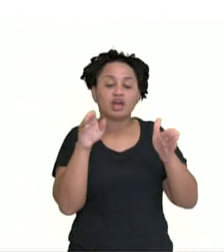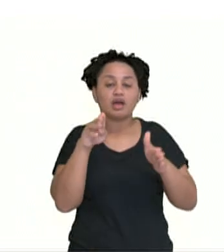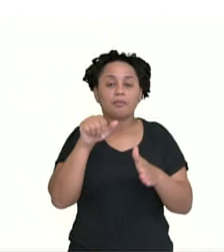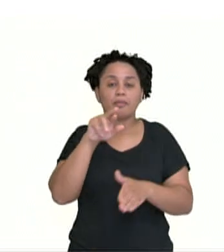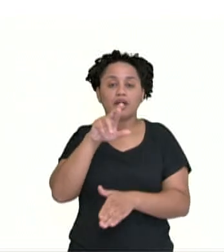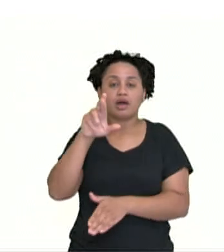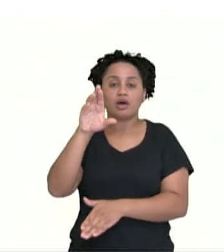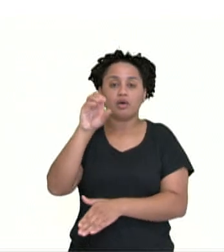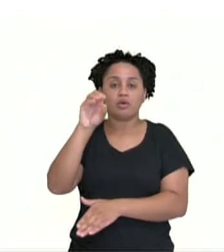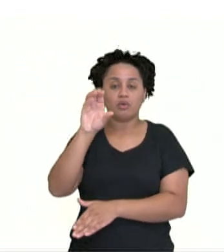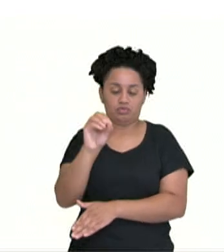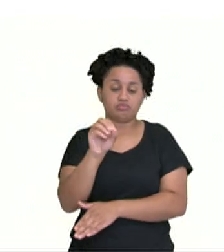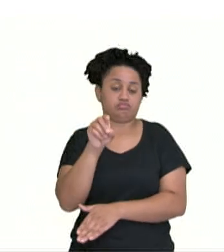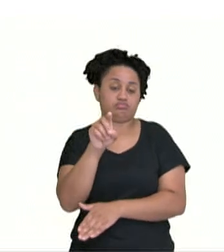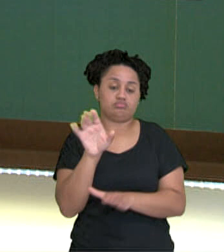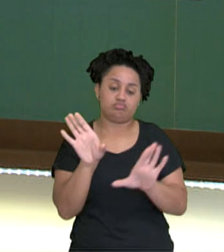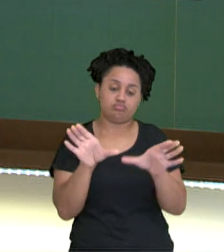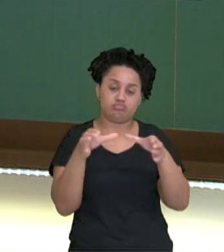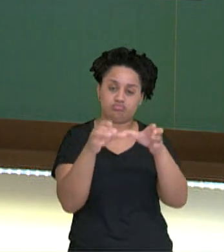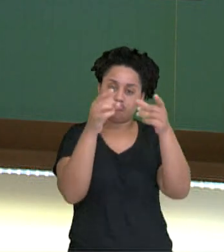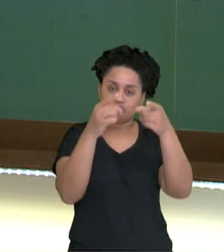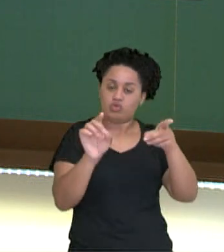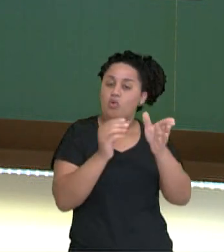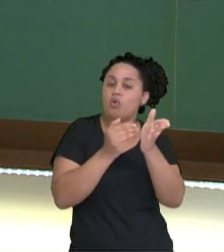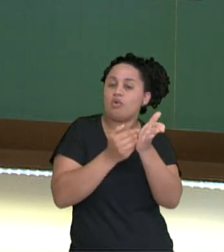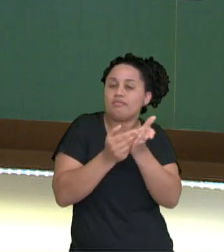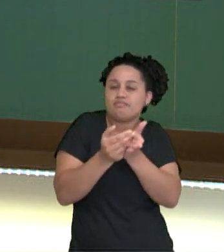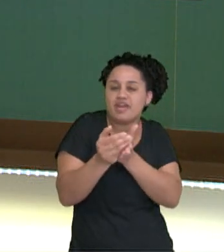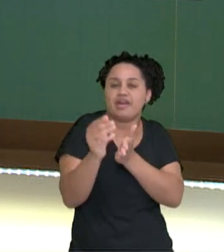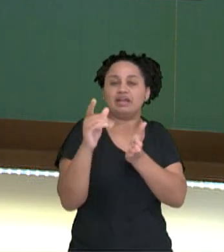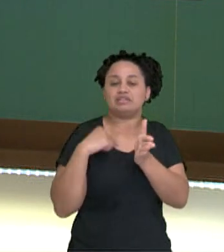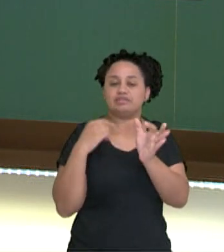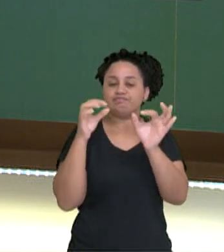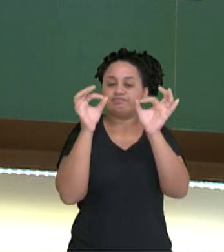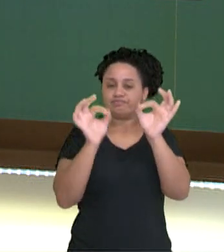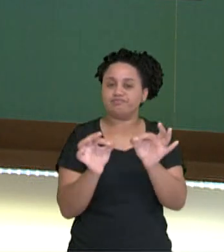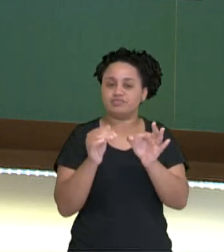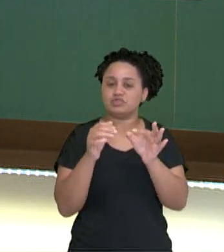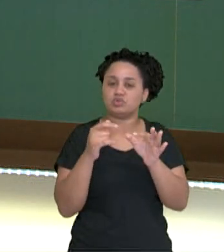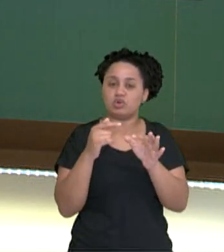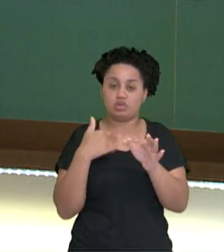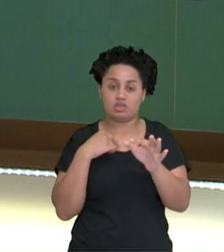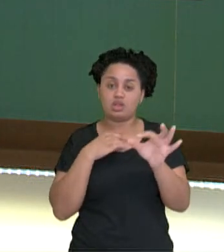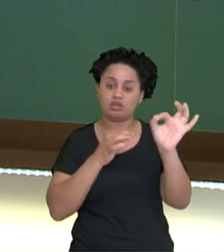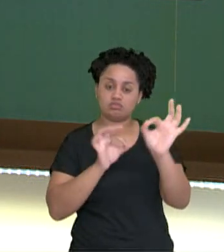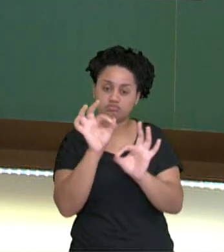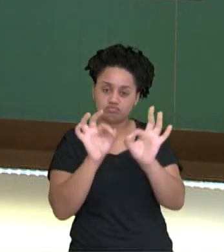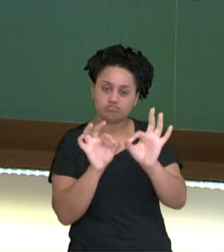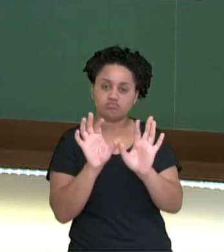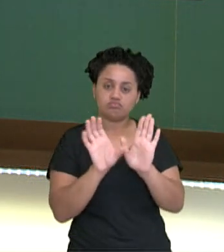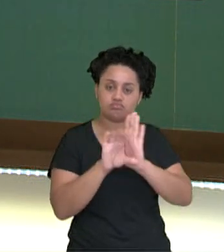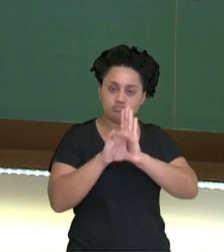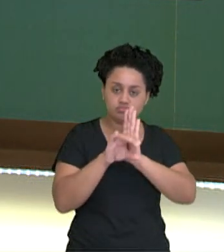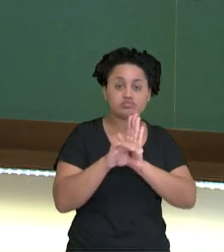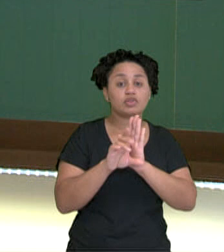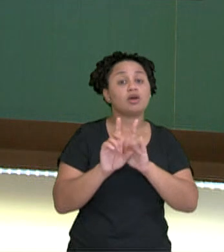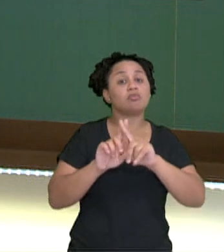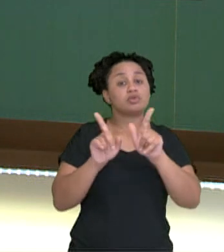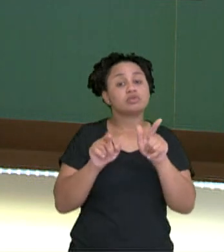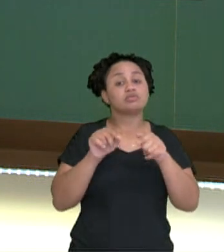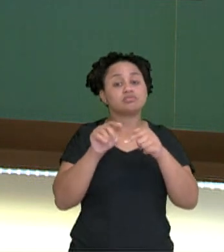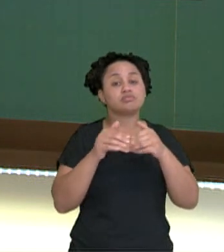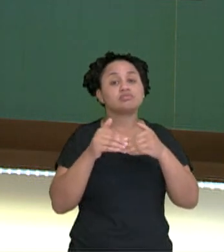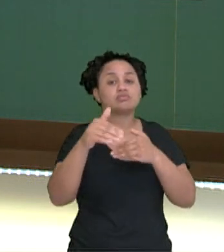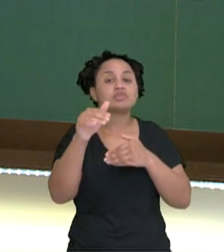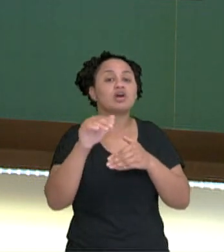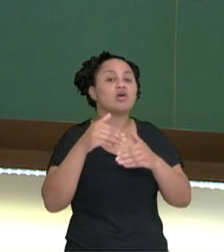a ideia de orquestra começa a se firmar. No entanto, naquele momento, como eu já expliquei aqui, qualquer